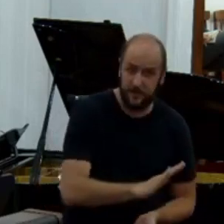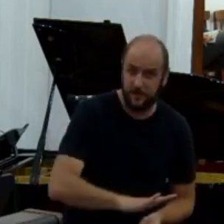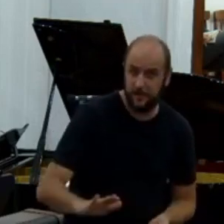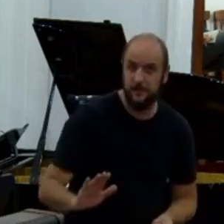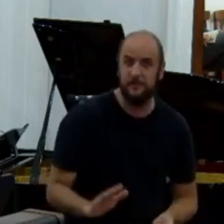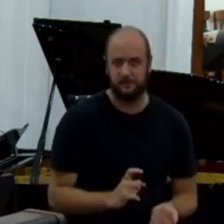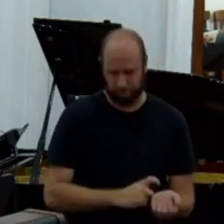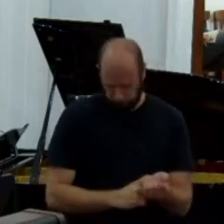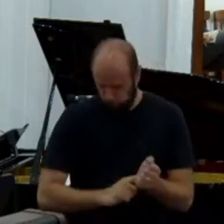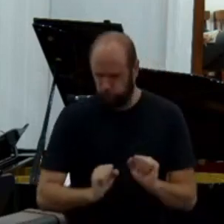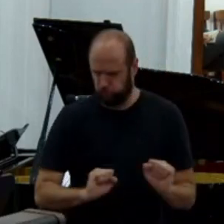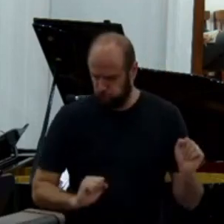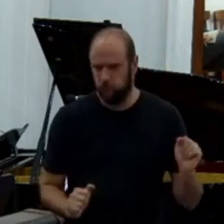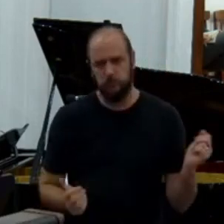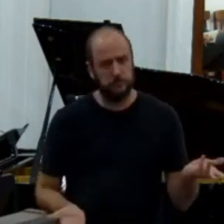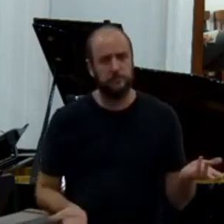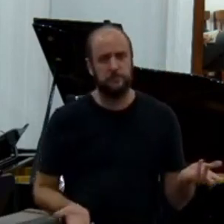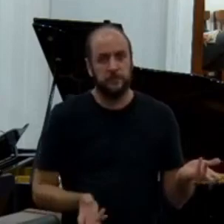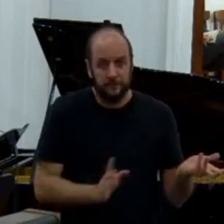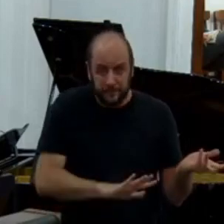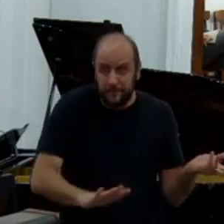Crianças se iram.